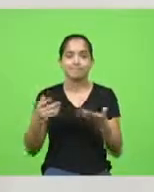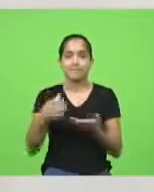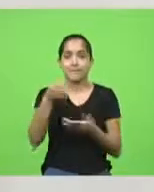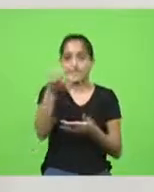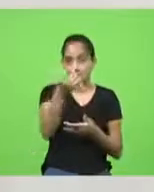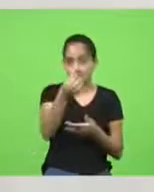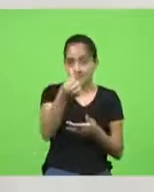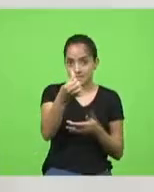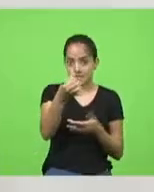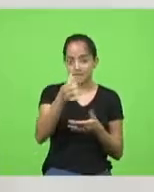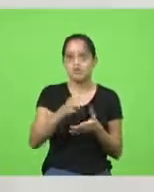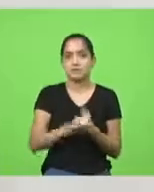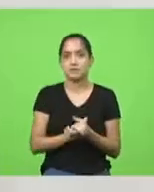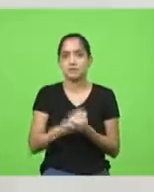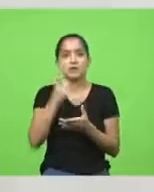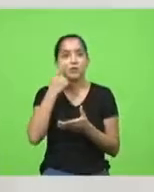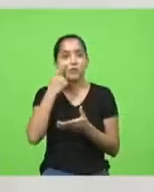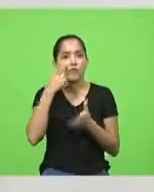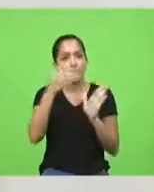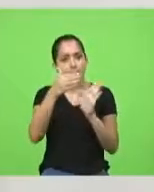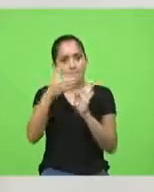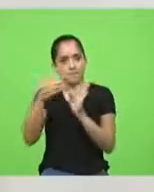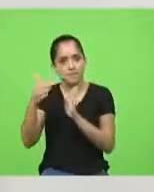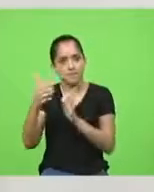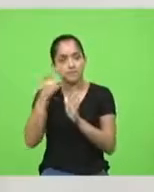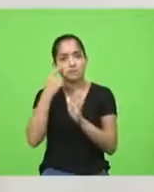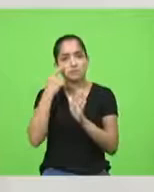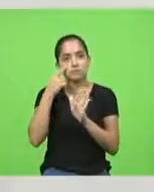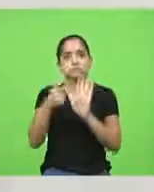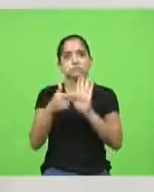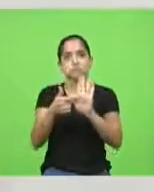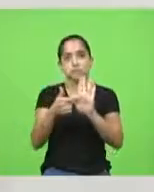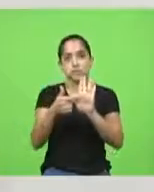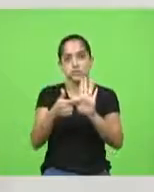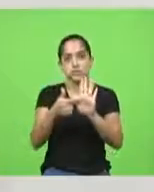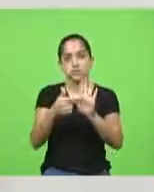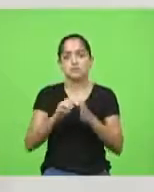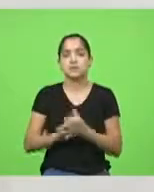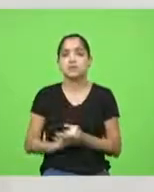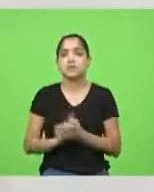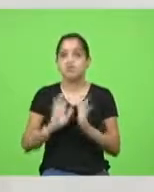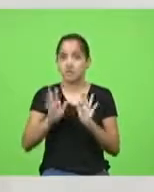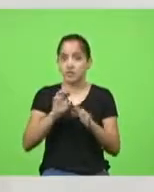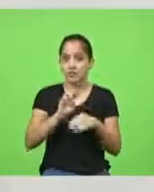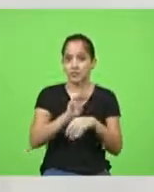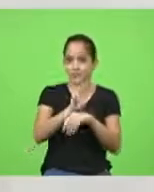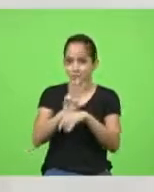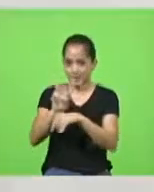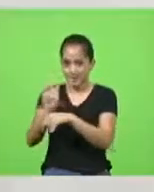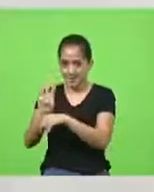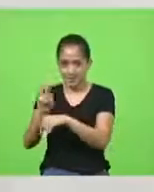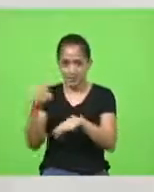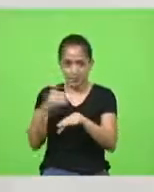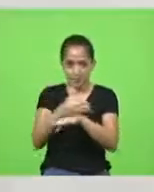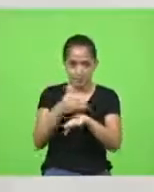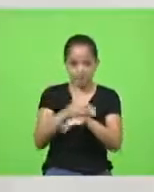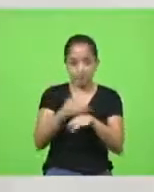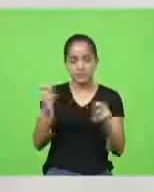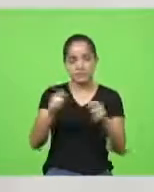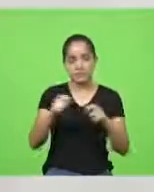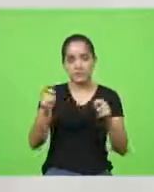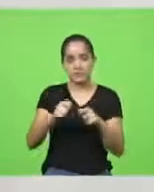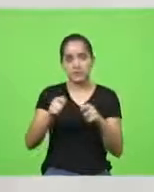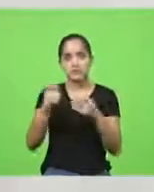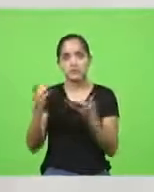grandes programas que eu vou passar aqui de uma forma bastante rápida, que está no site da Secretaria da Agricultura, e também os